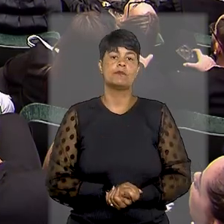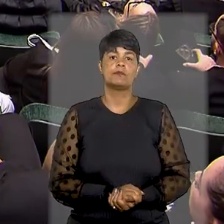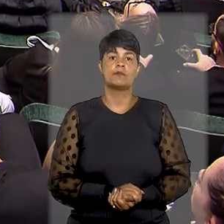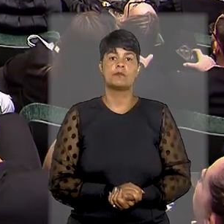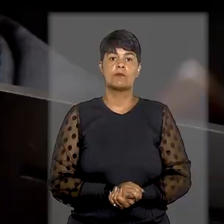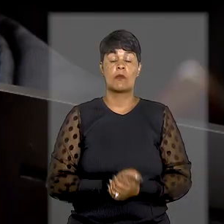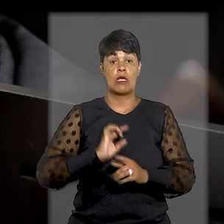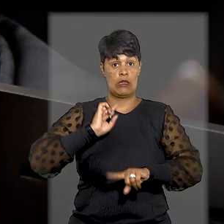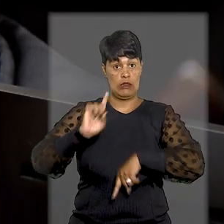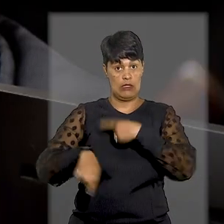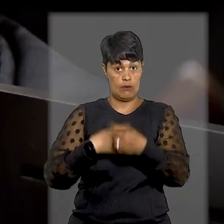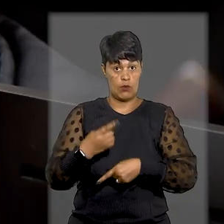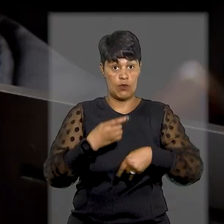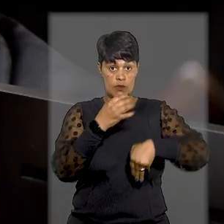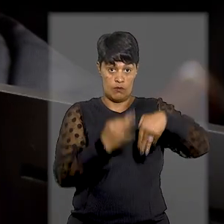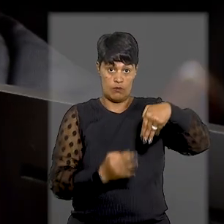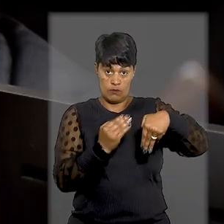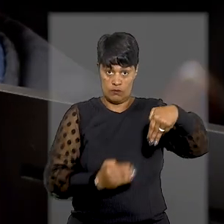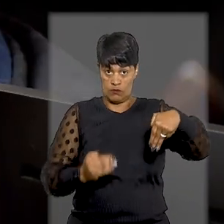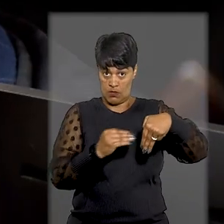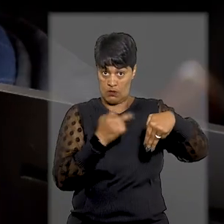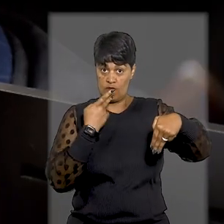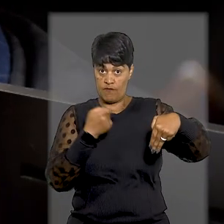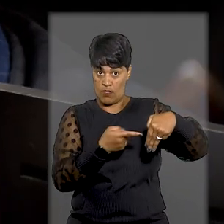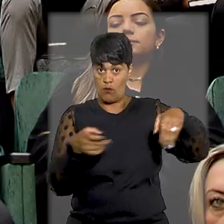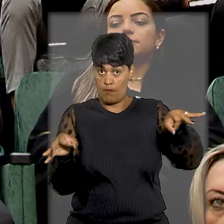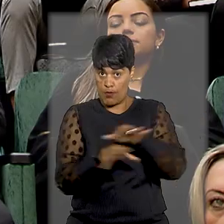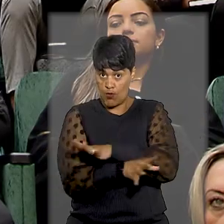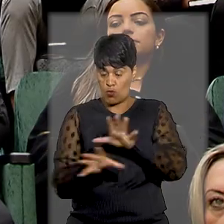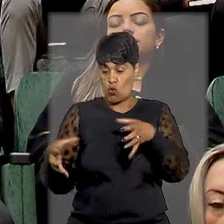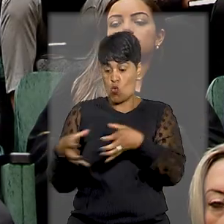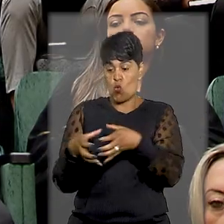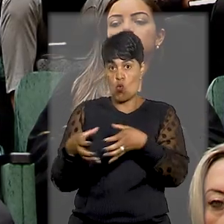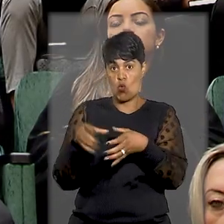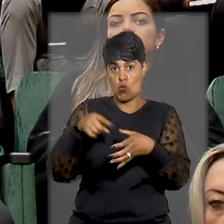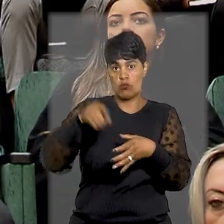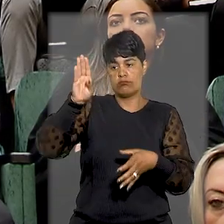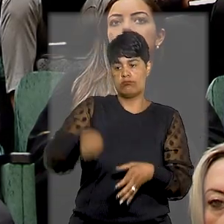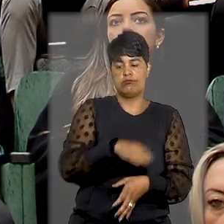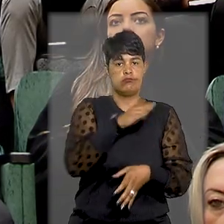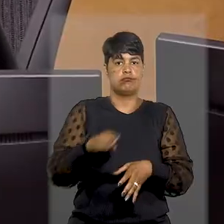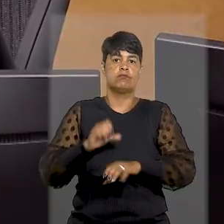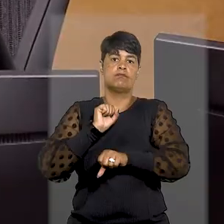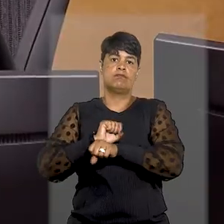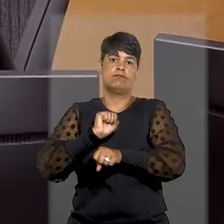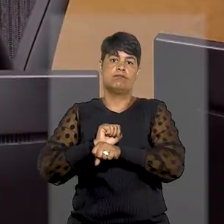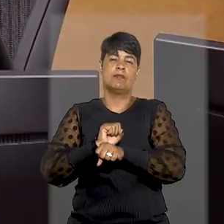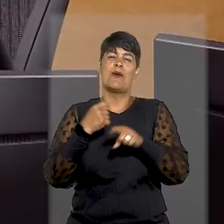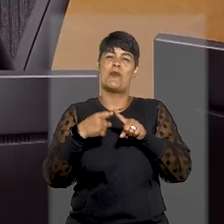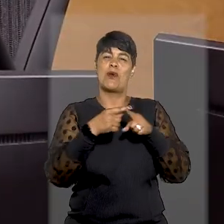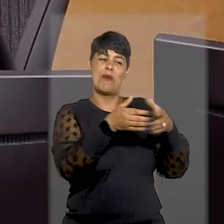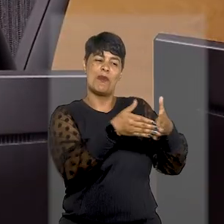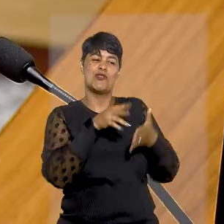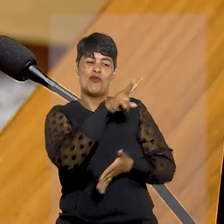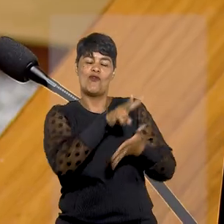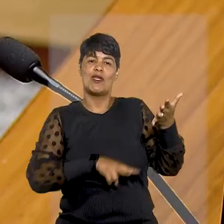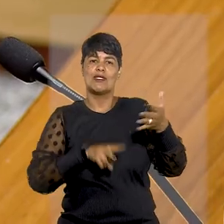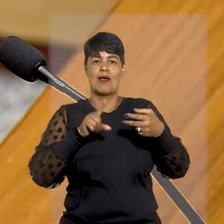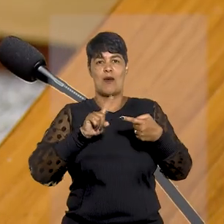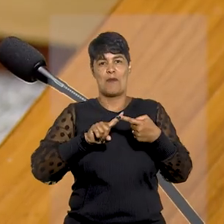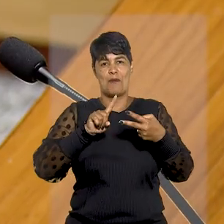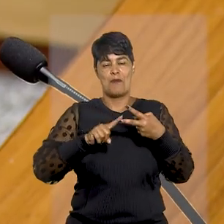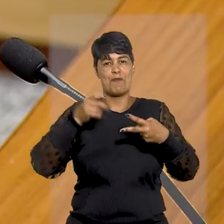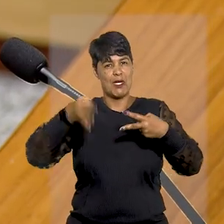recursos após o voto do relator o julgamento no colegiado do STJ foi suspenso devido a pedidos de vista dos